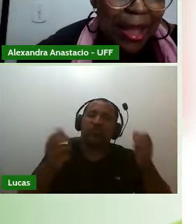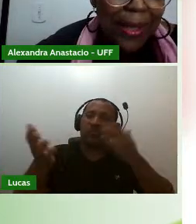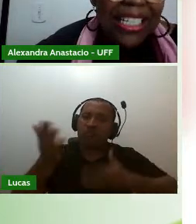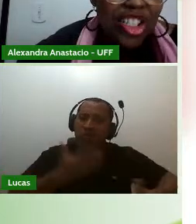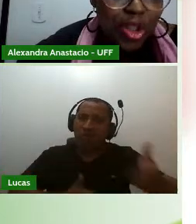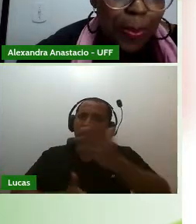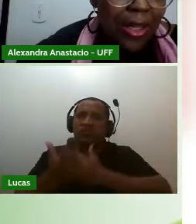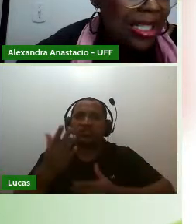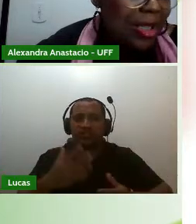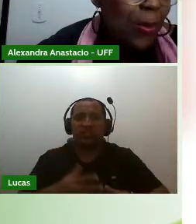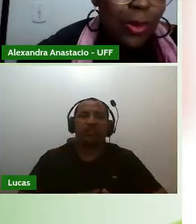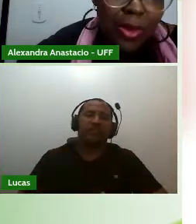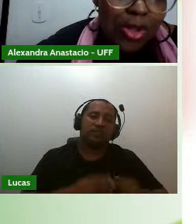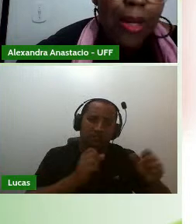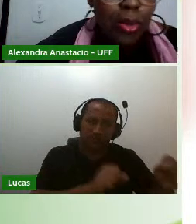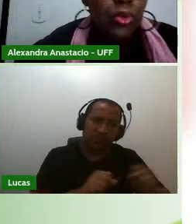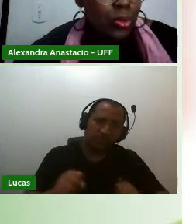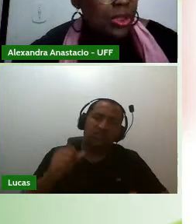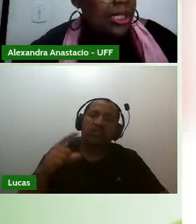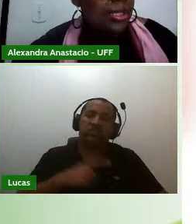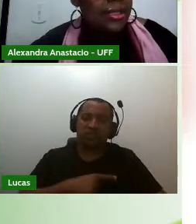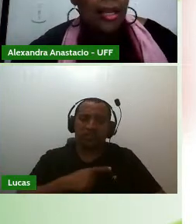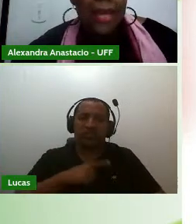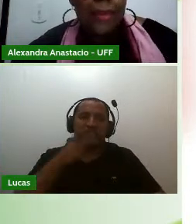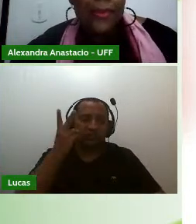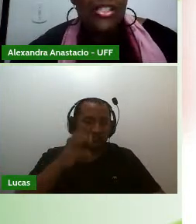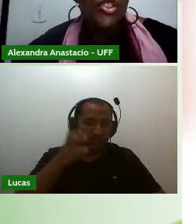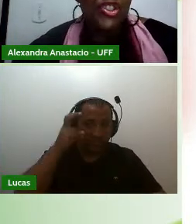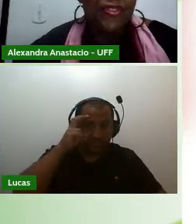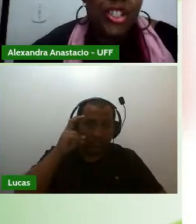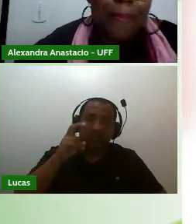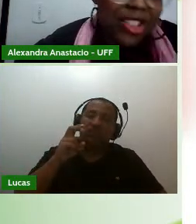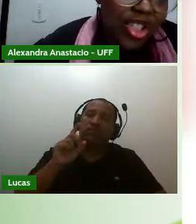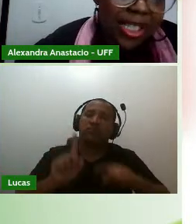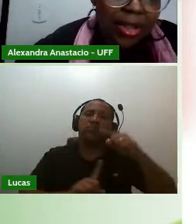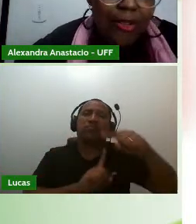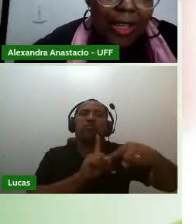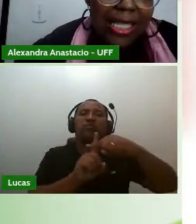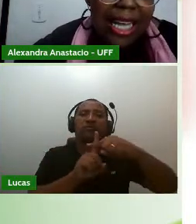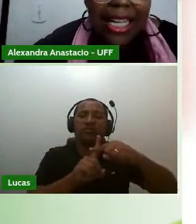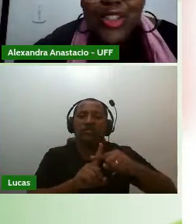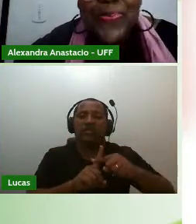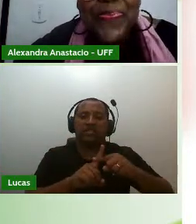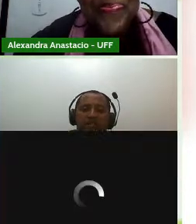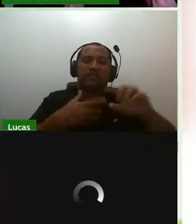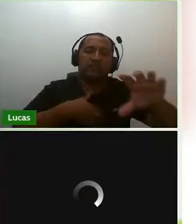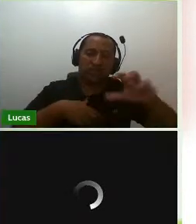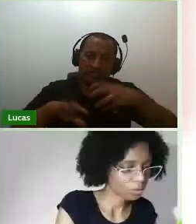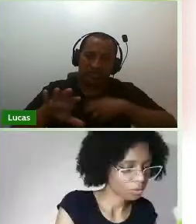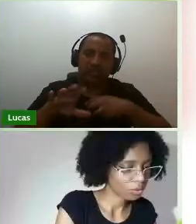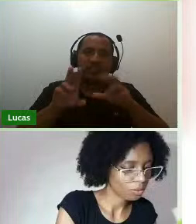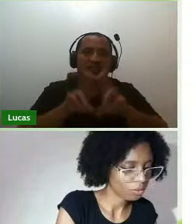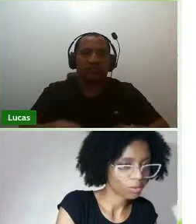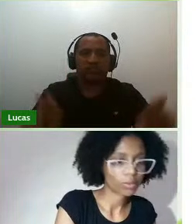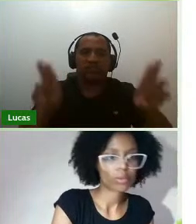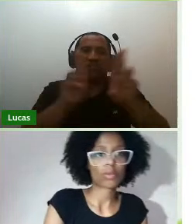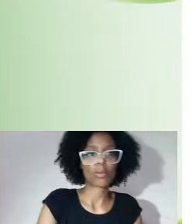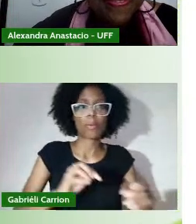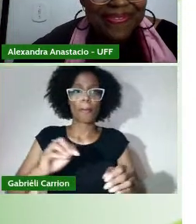né? Para que a gente possa, então, produzir uma cultura também positiva de empatia dentro da universidade.